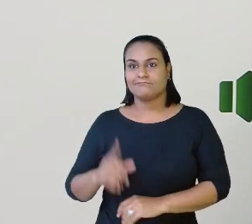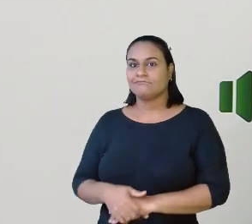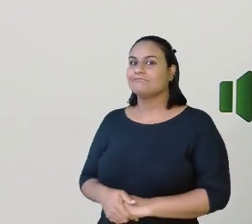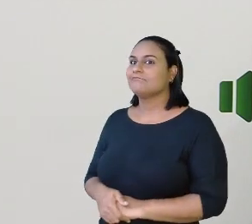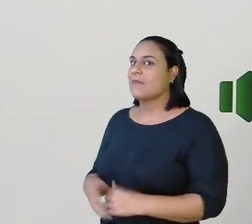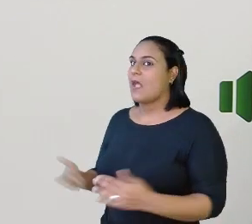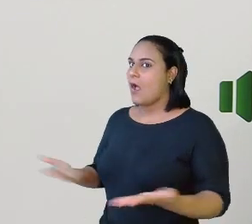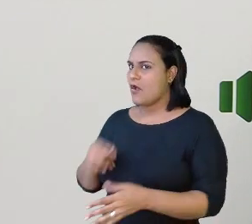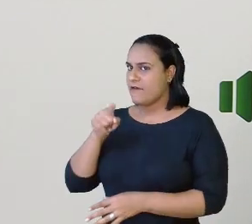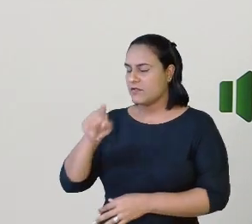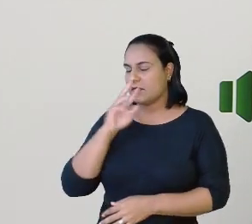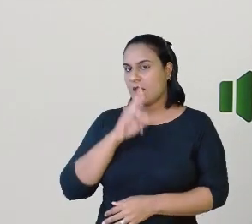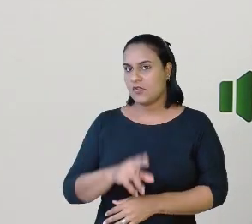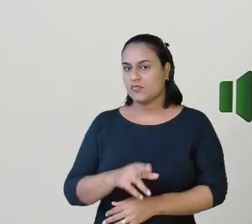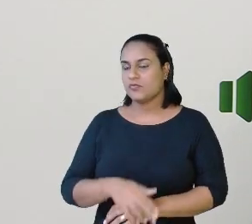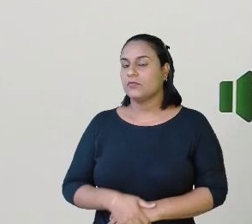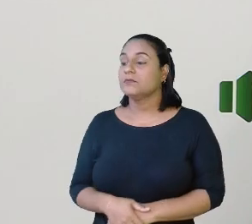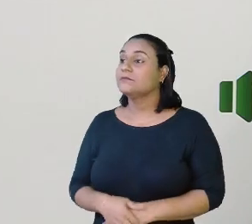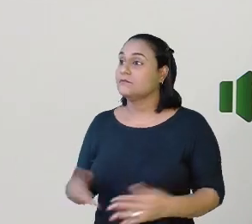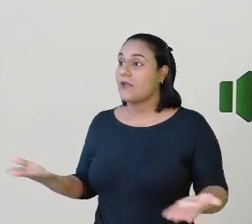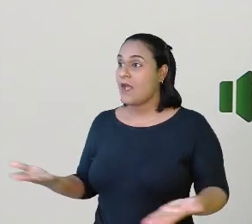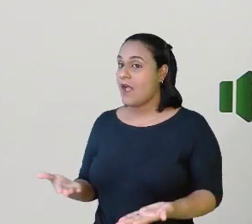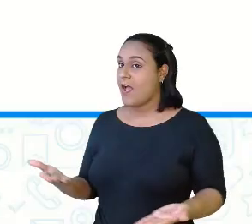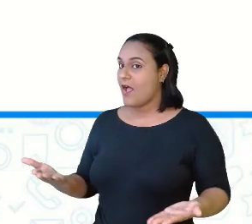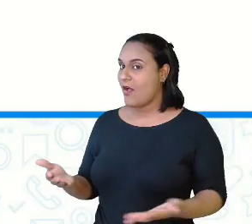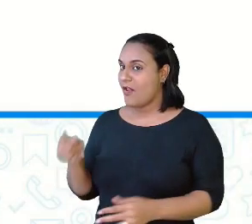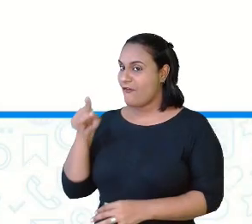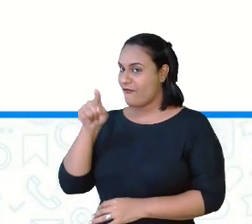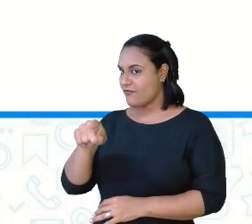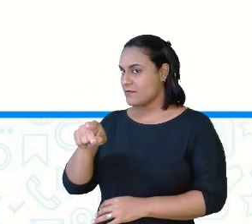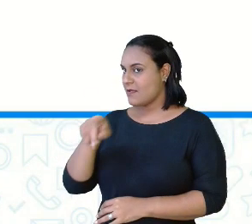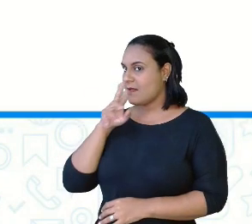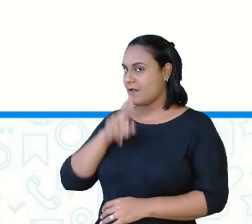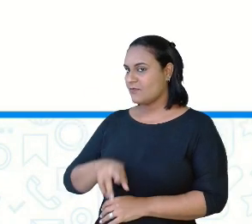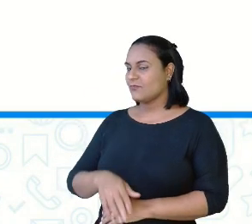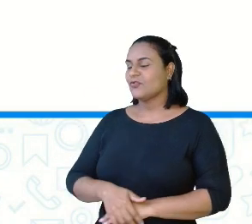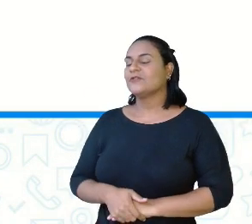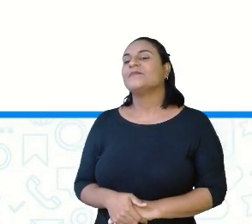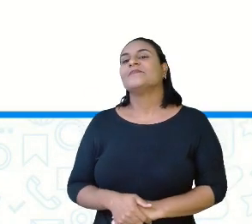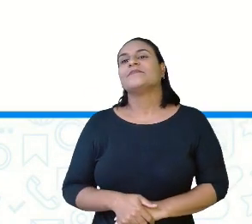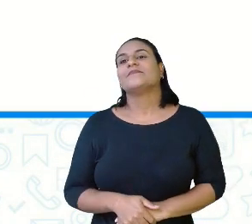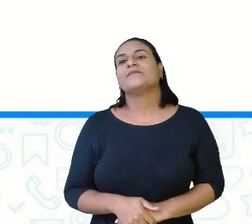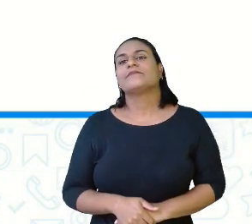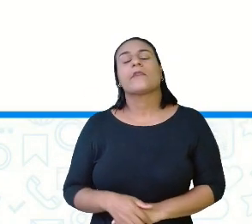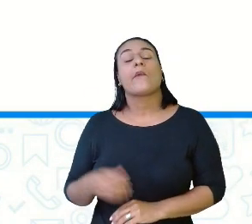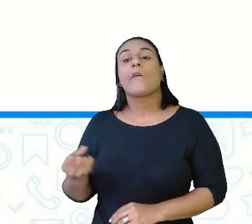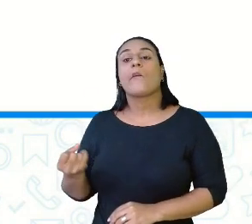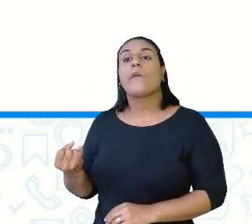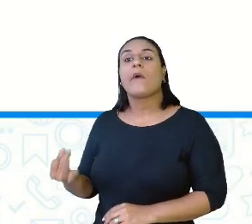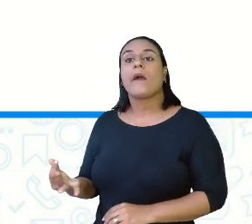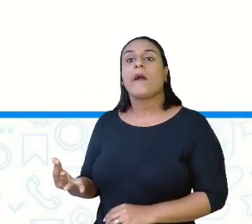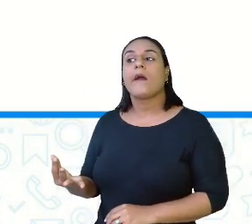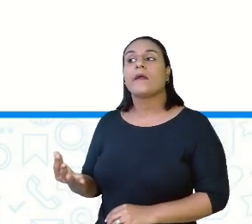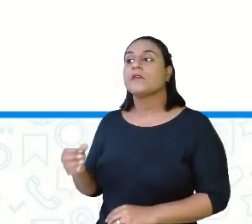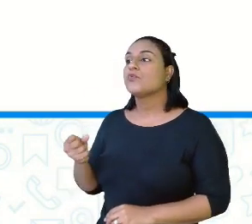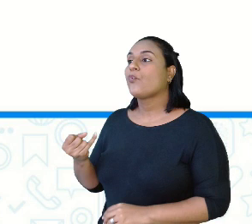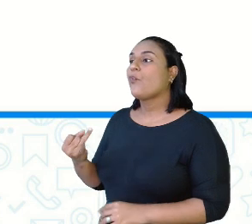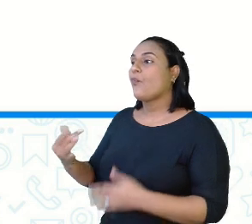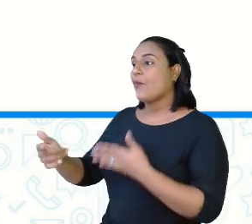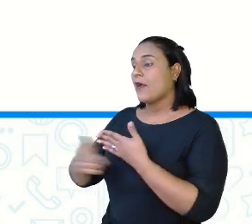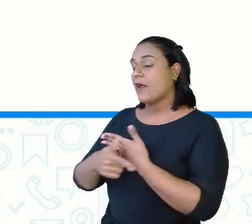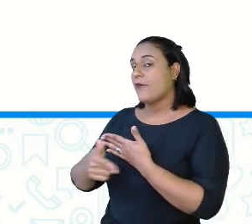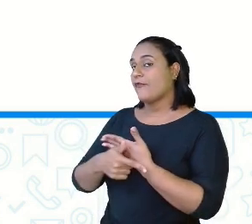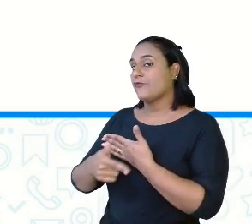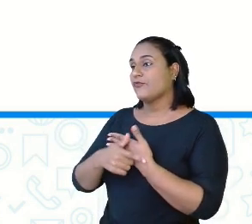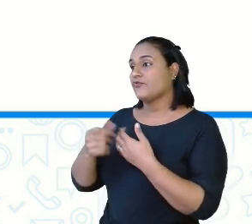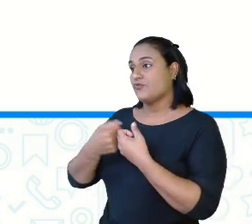é com vocês. Ó, agora é com você. Quais são aí, quais as